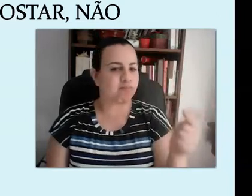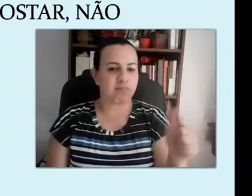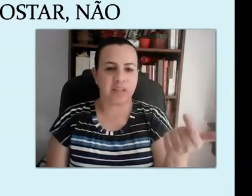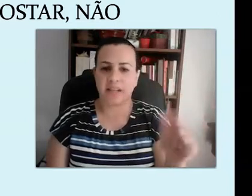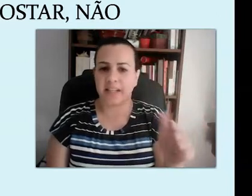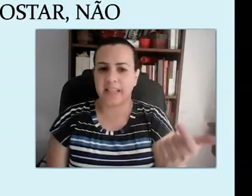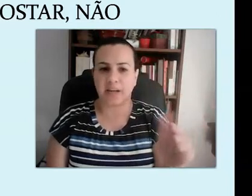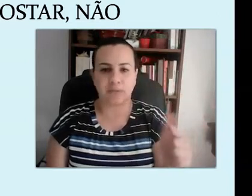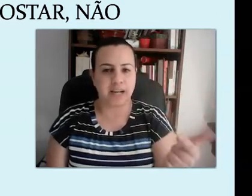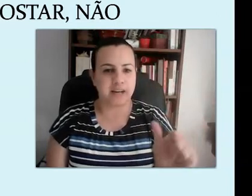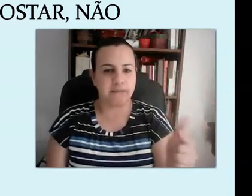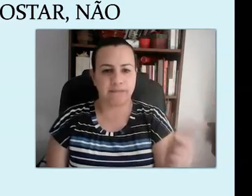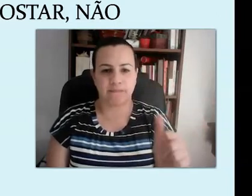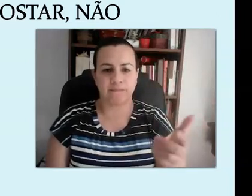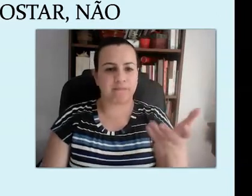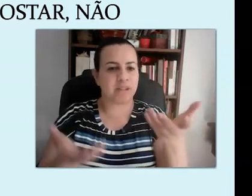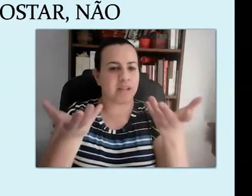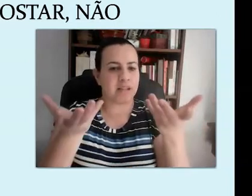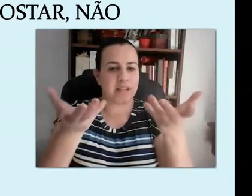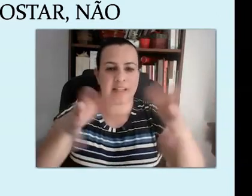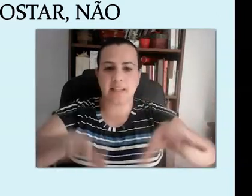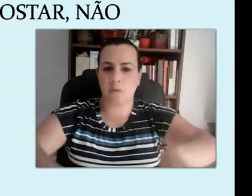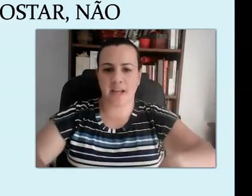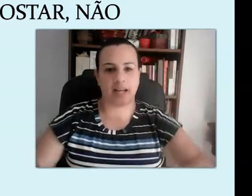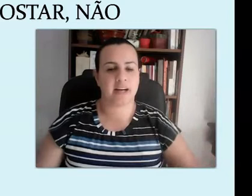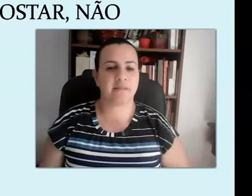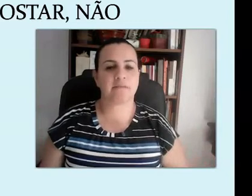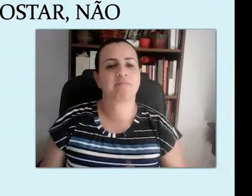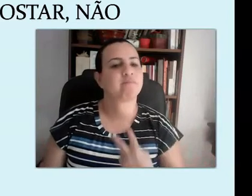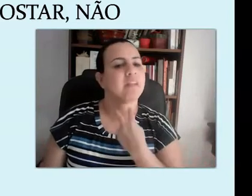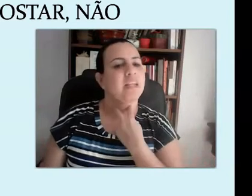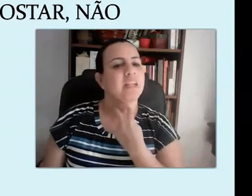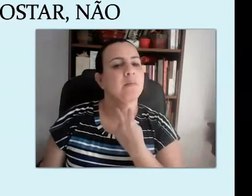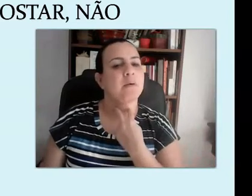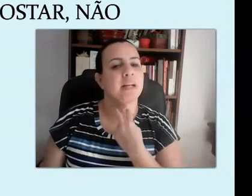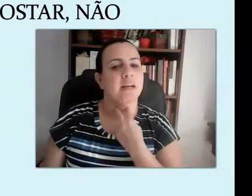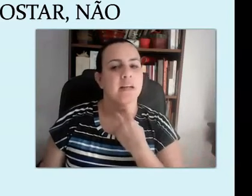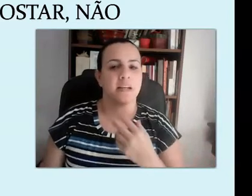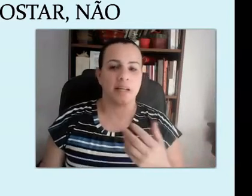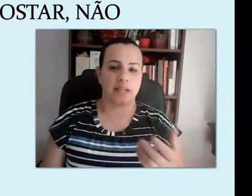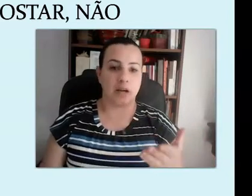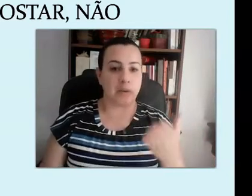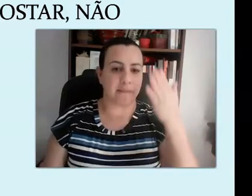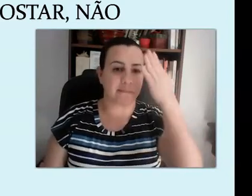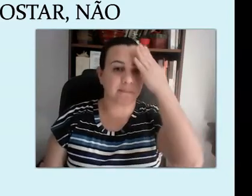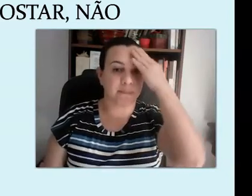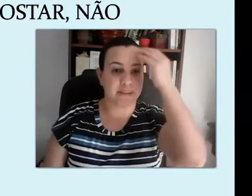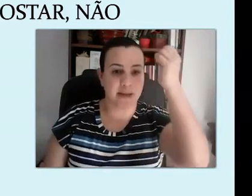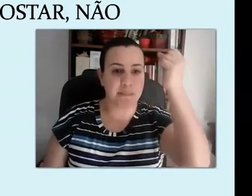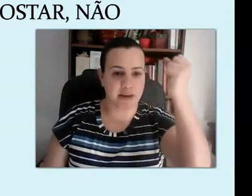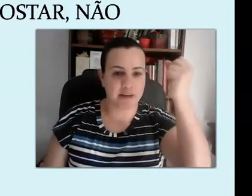sei, não ter, não querer e não poder. Então,